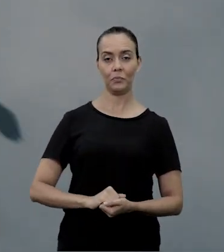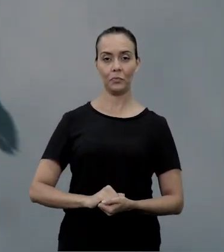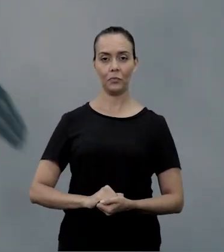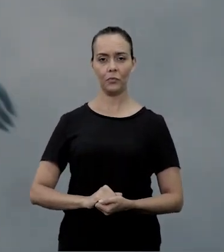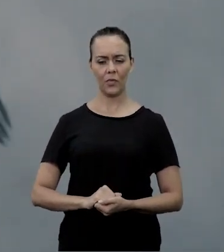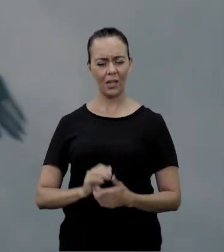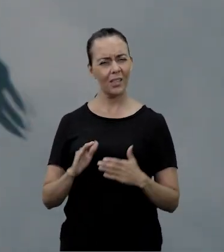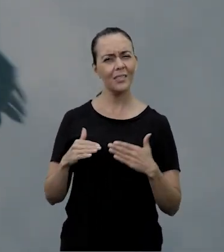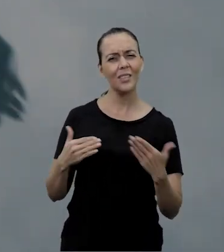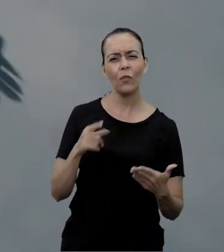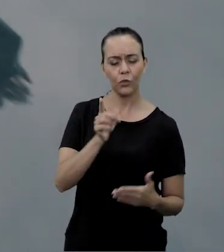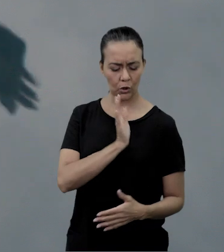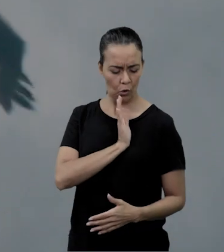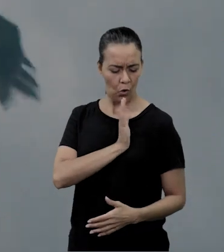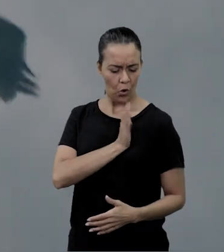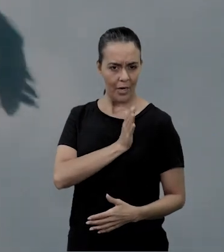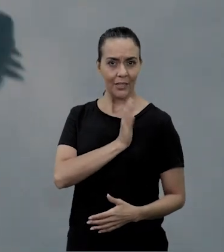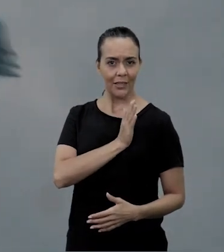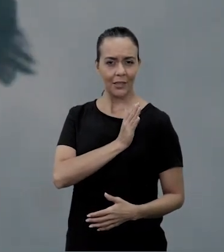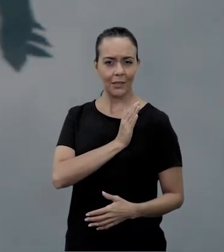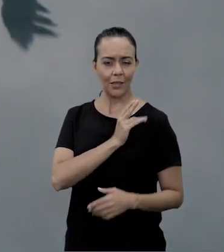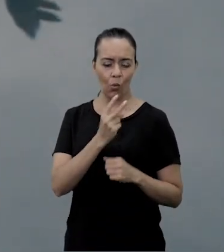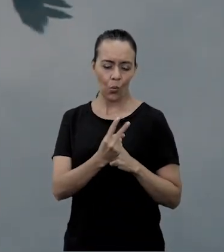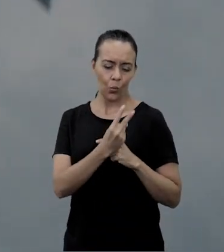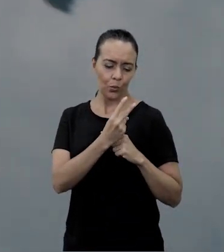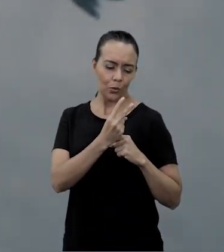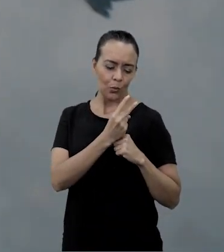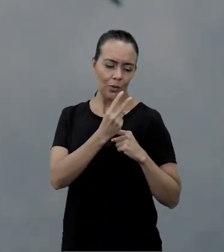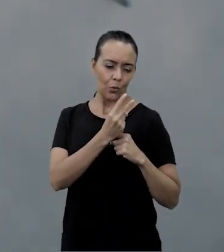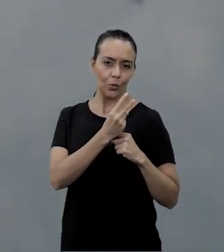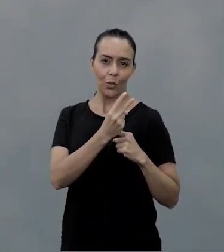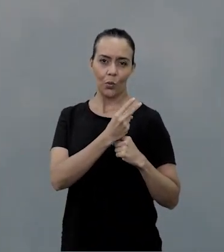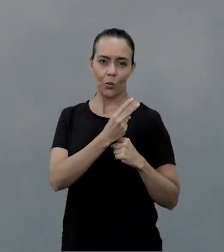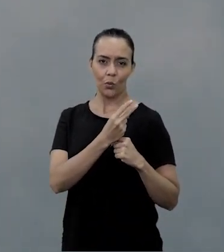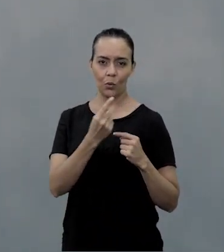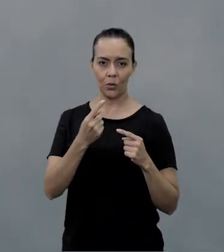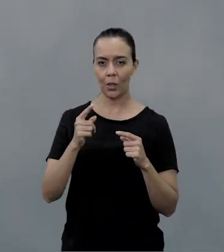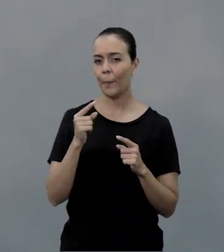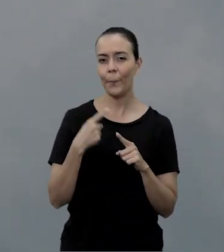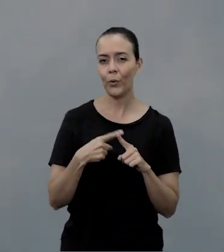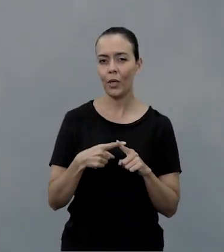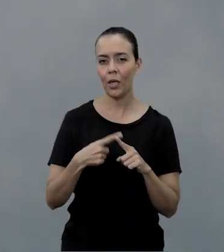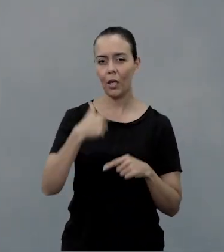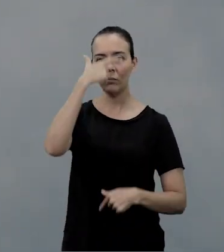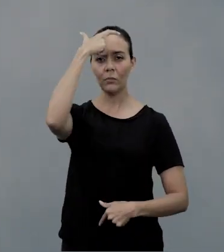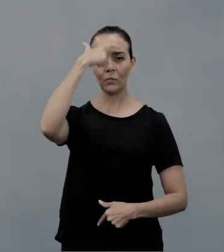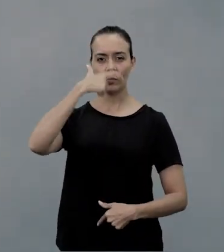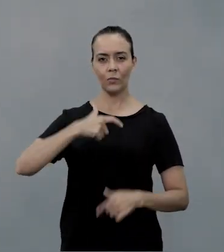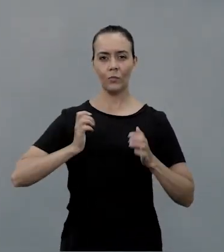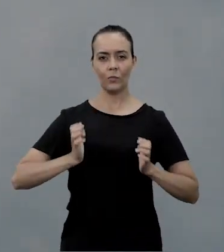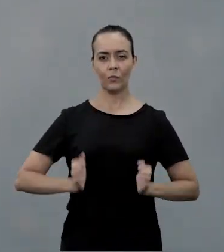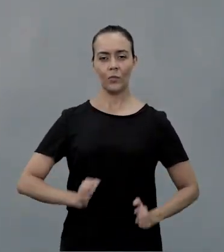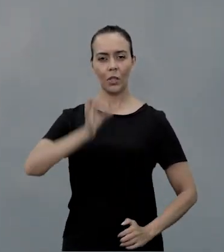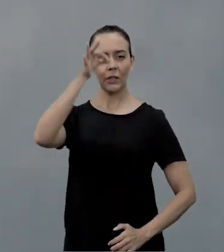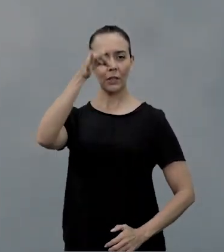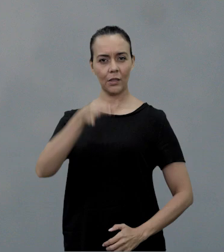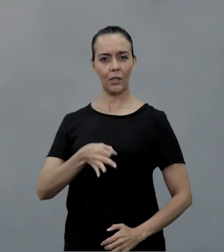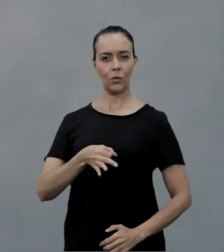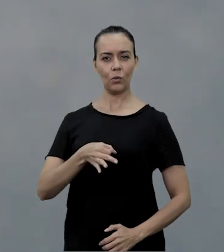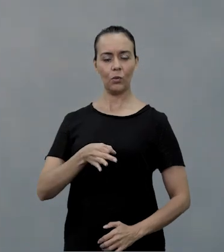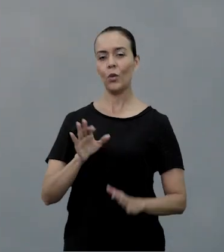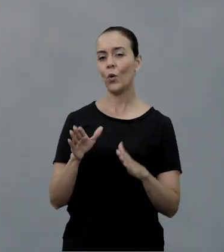Então, você cultiva o coração para nutrir o caráter. O que é importante? O que você traz? Qual é